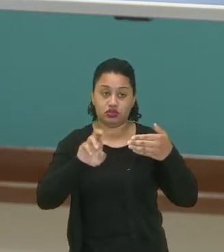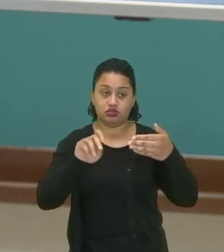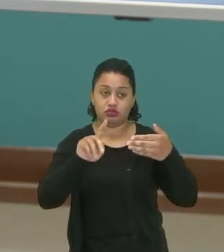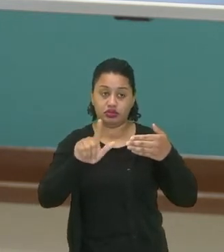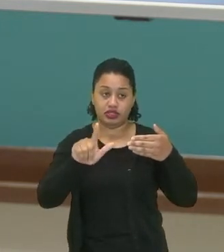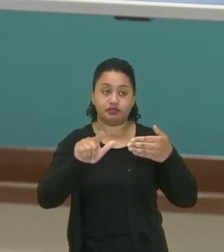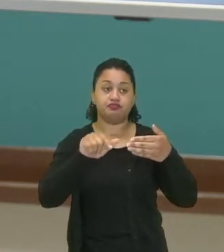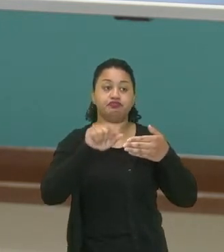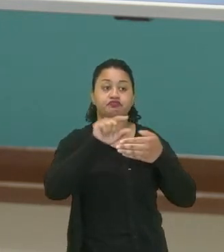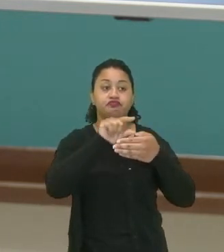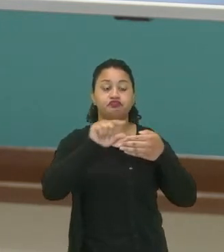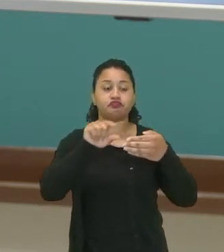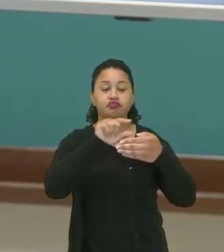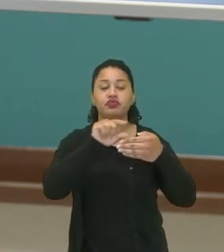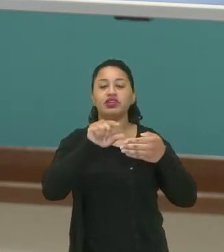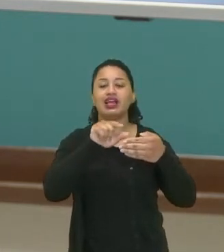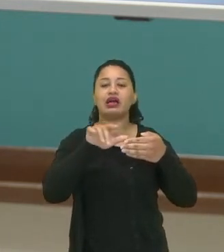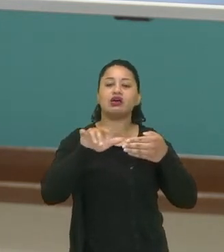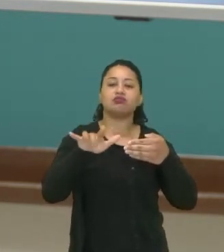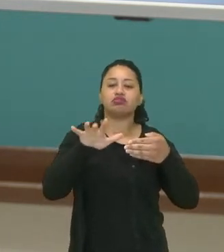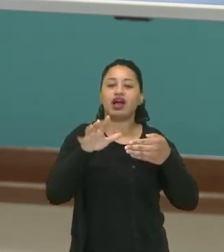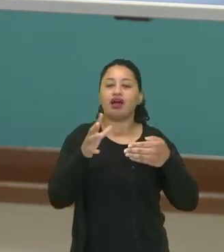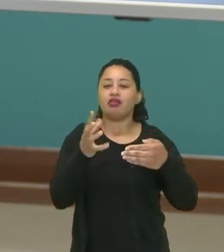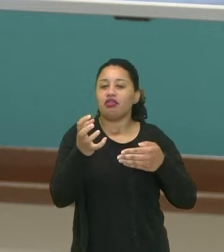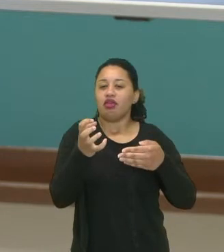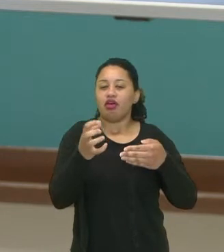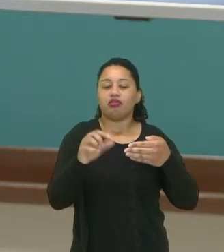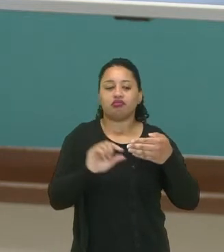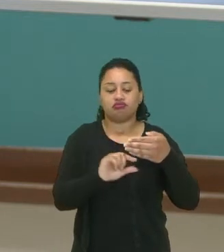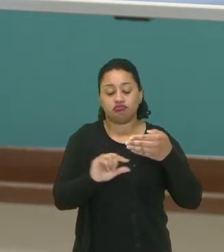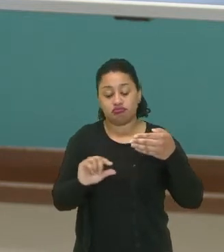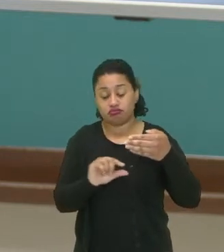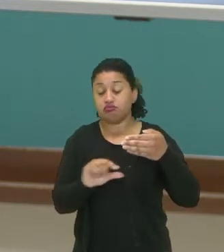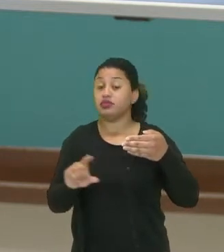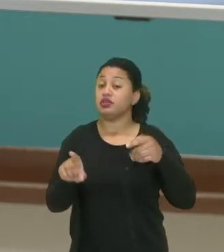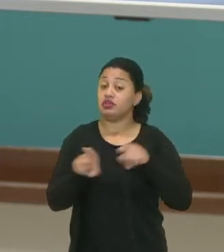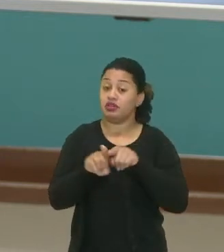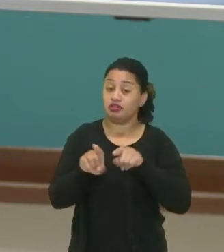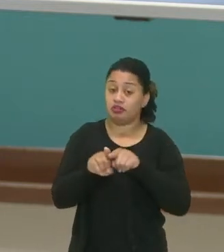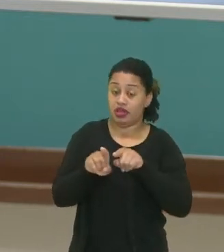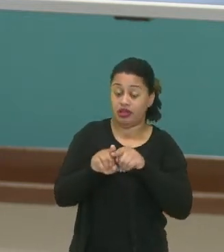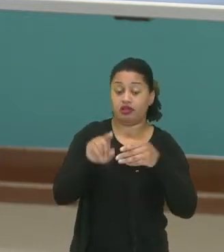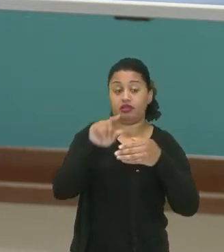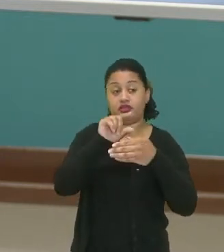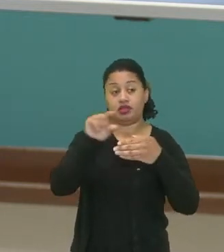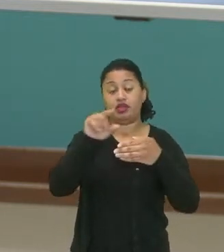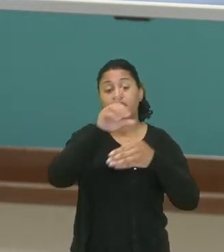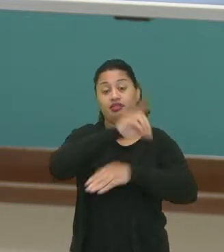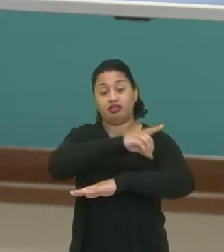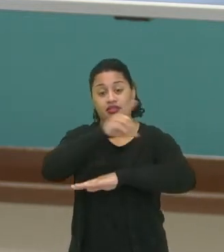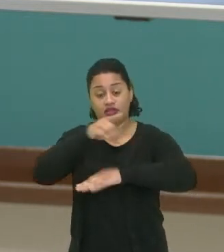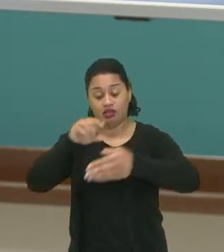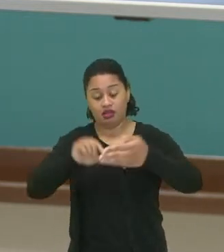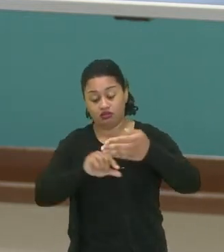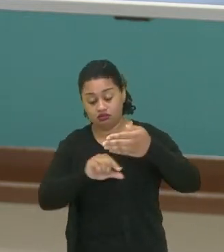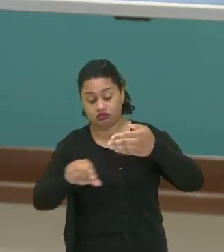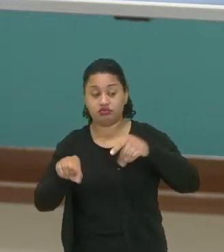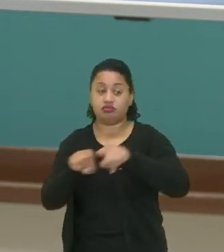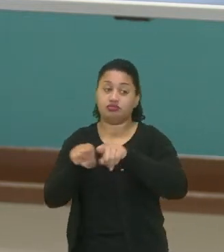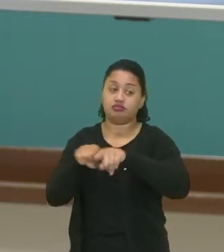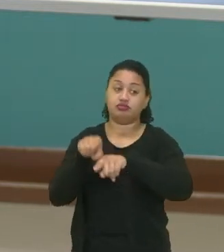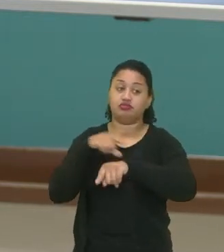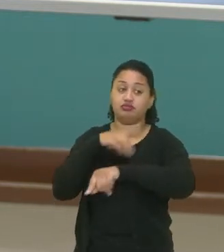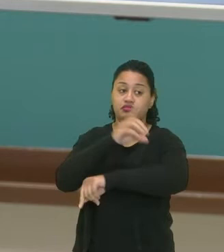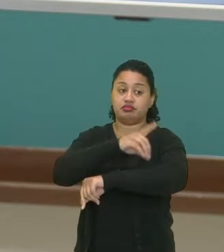clima semiárido, aqui também em bege tem um clima semiárido. Se aqui tem um clima desértico, aqui também vai ter o clima